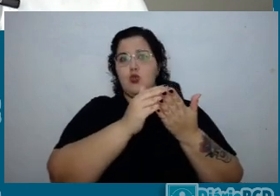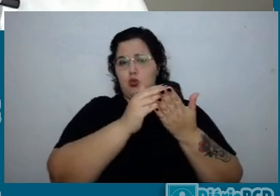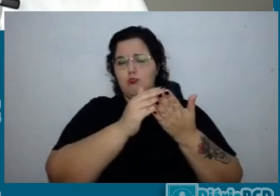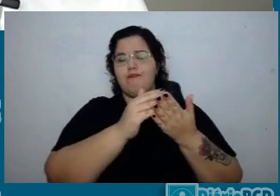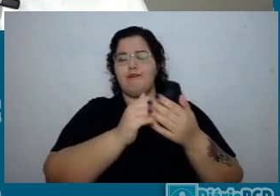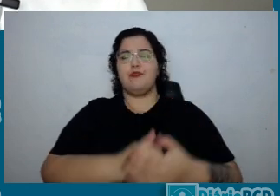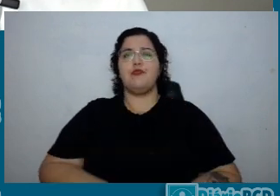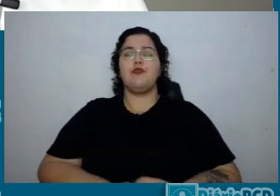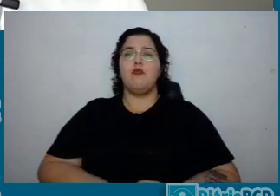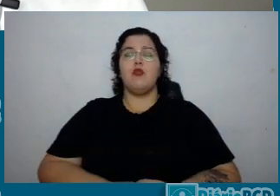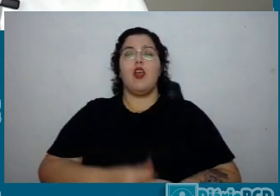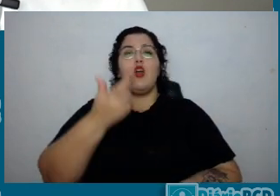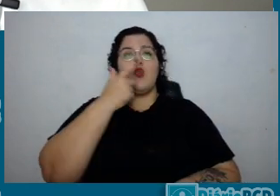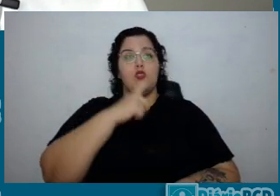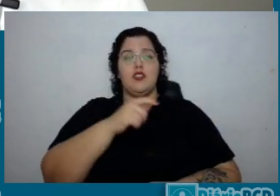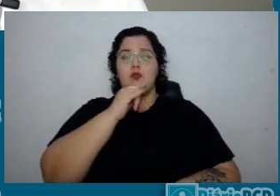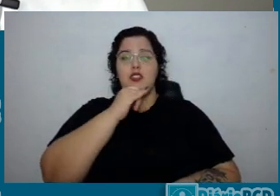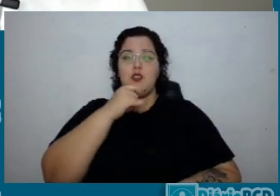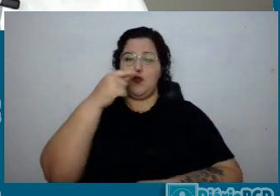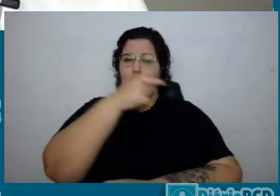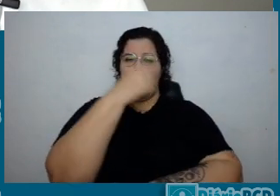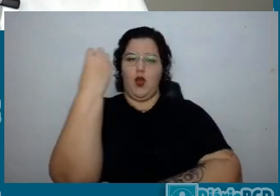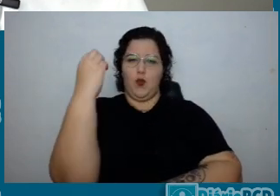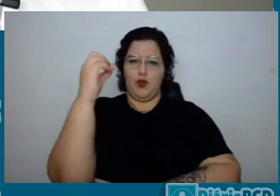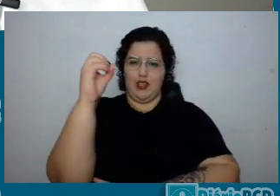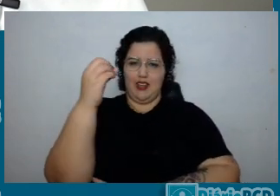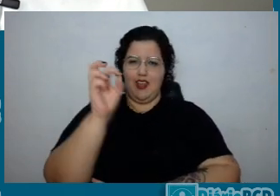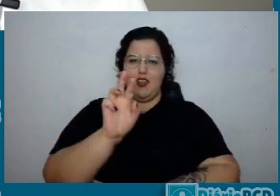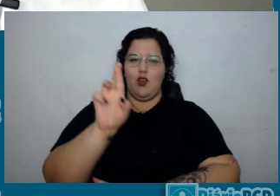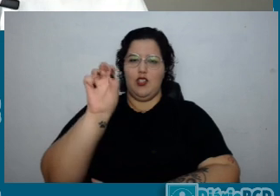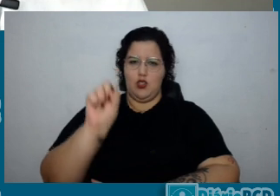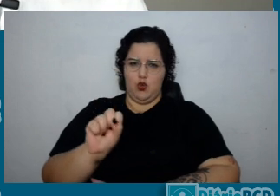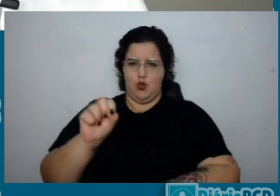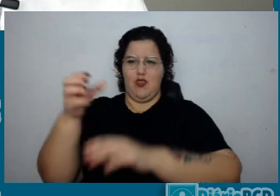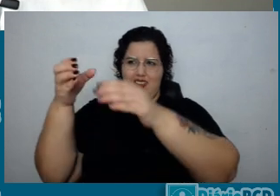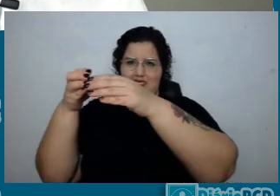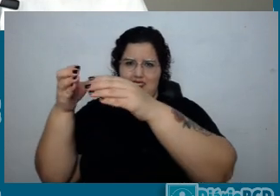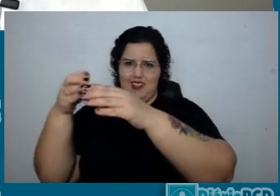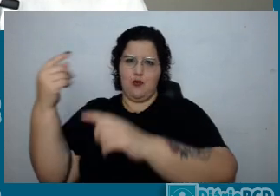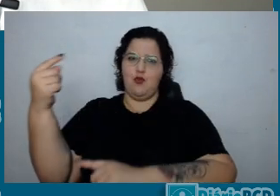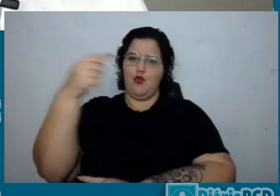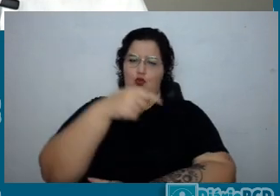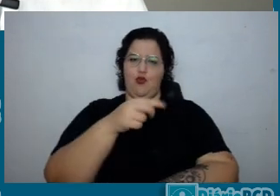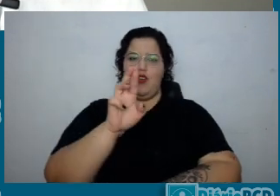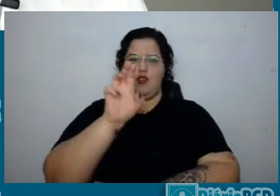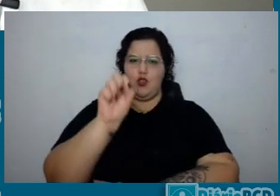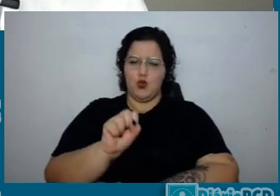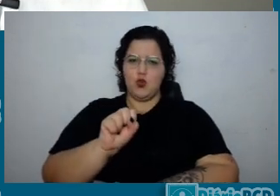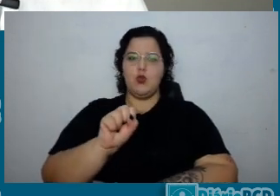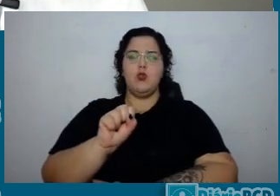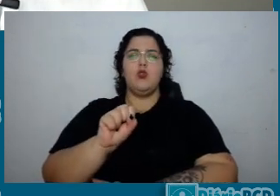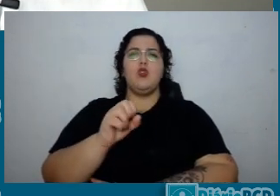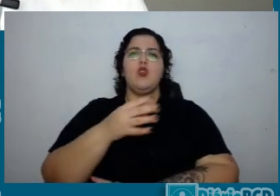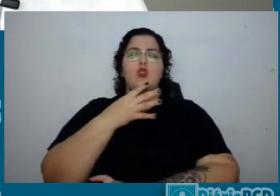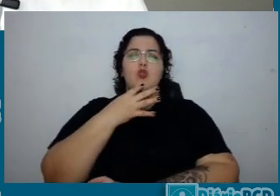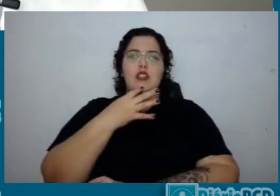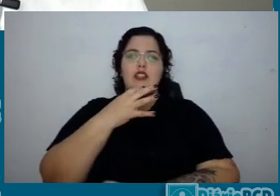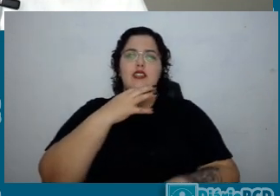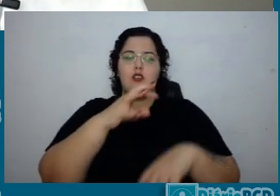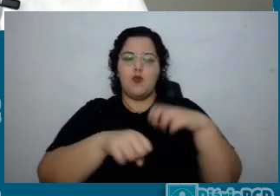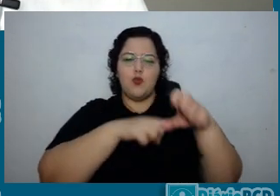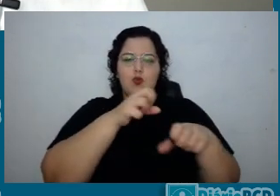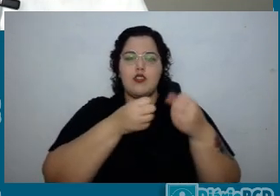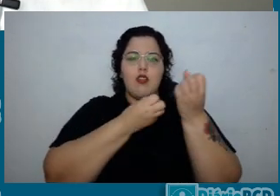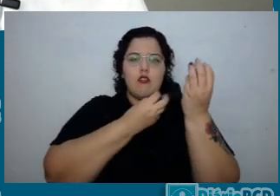nós. Chegar, né, no Rio Grande do Sul, levar pessoal daqui da nossa equipe para o Rio Grande do Sul, para a gente ter mais